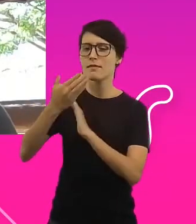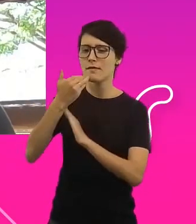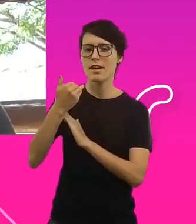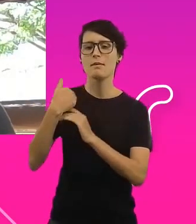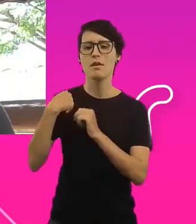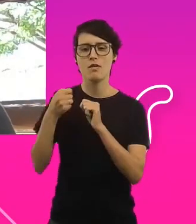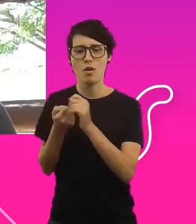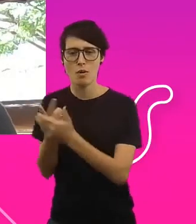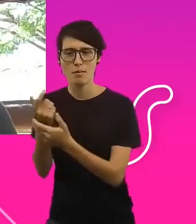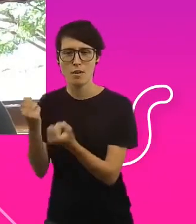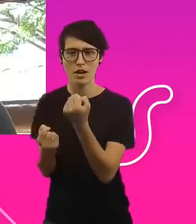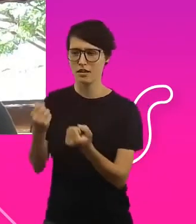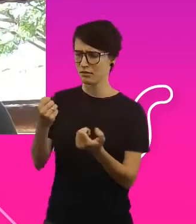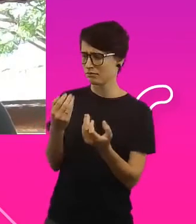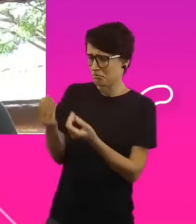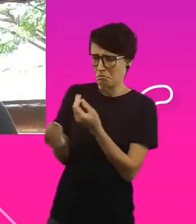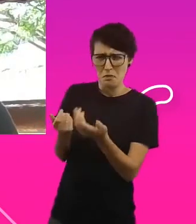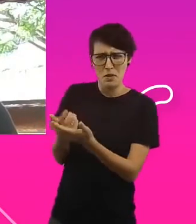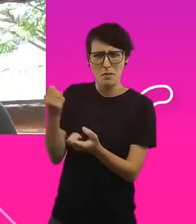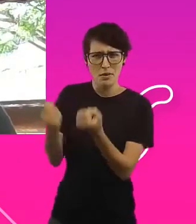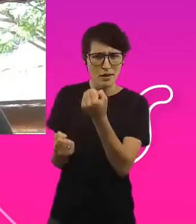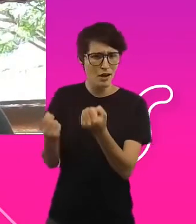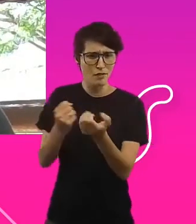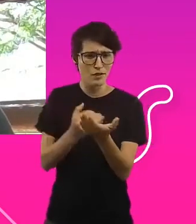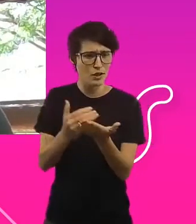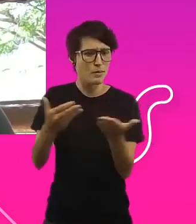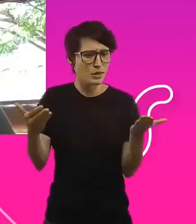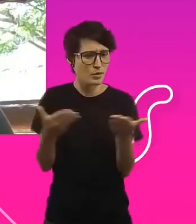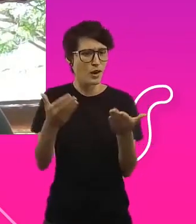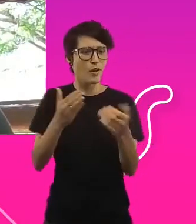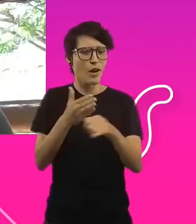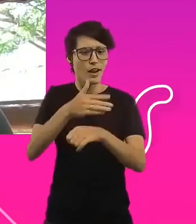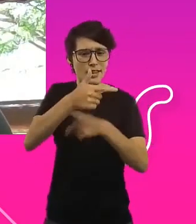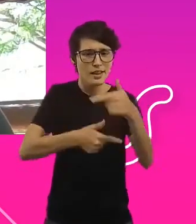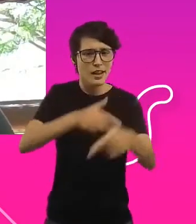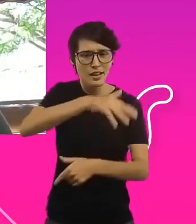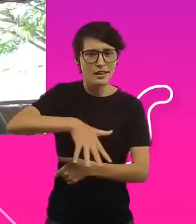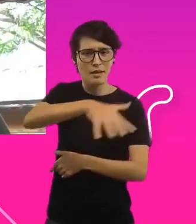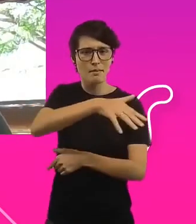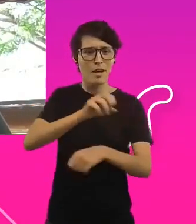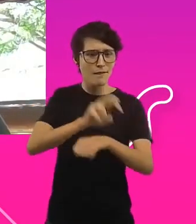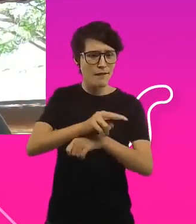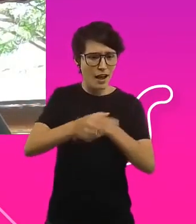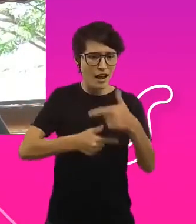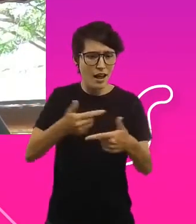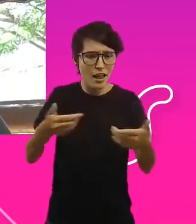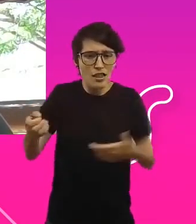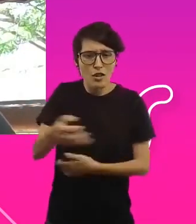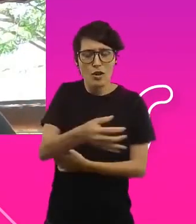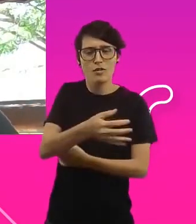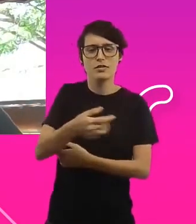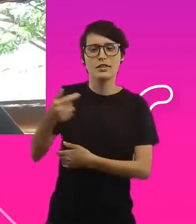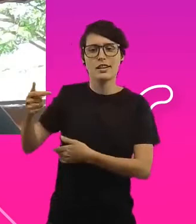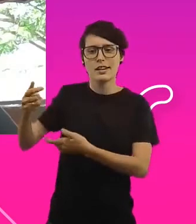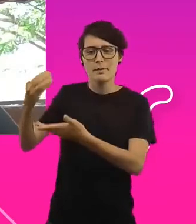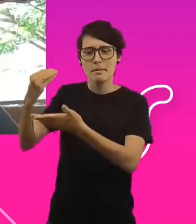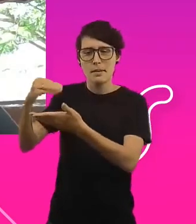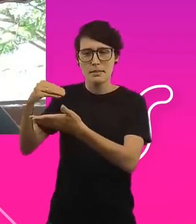como você vai comprar um carro? Você acabou de entrar no mercado de trabalho, você acabou de arrumar um emprego. E na hora que ele foi preencher os dados lá